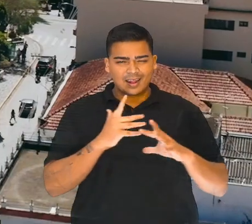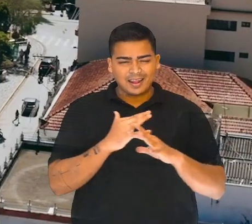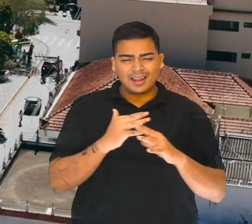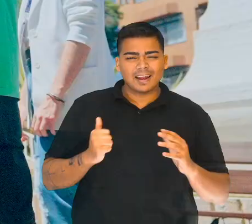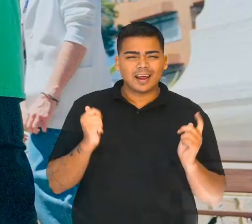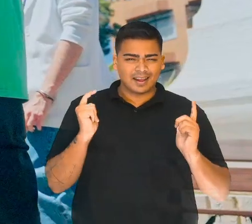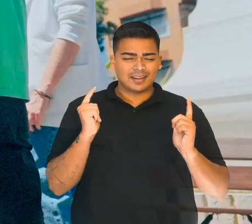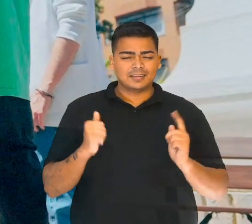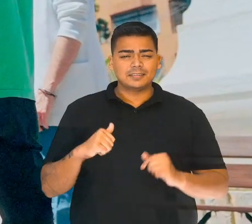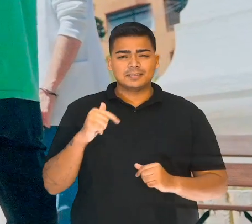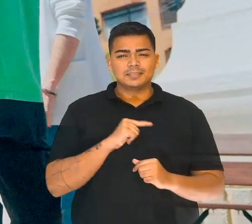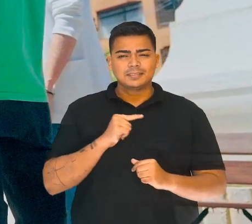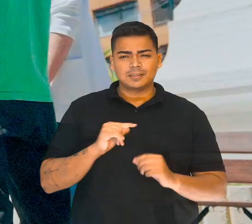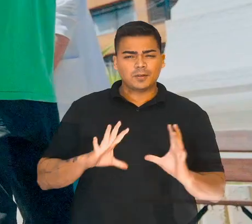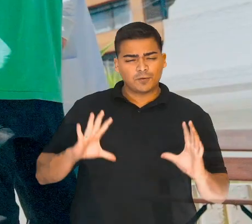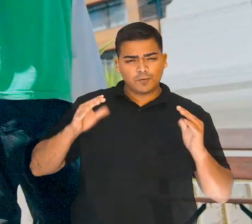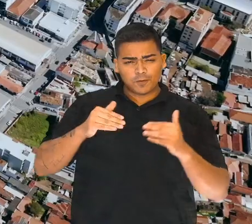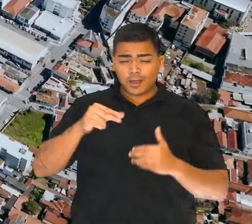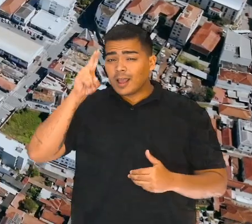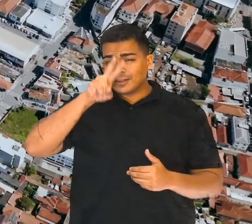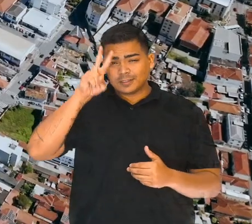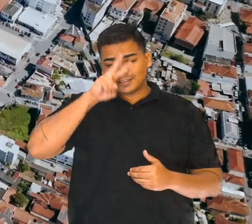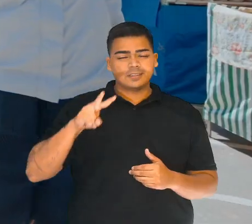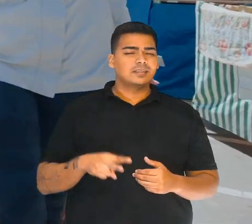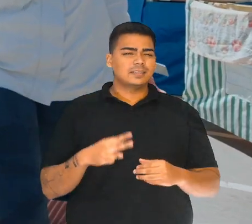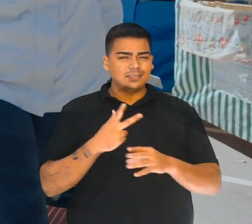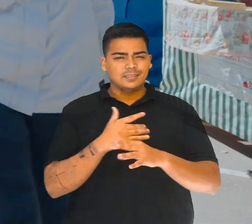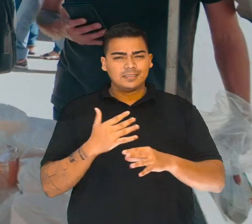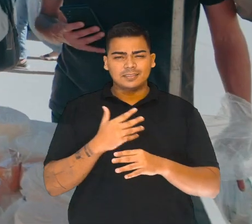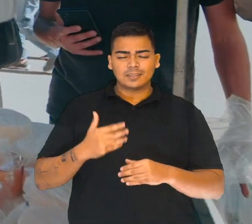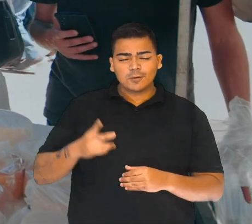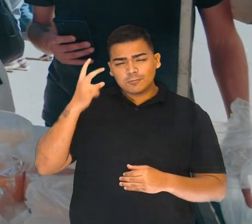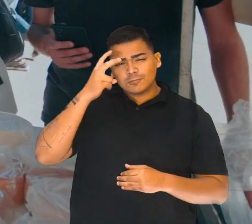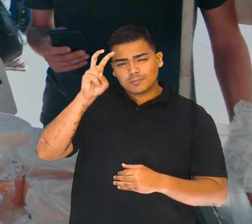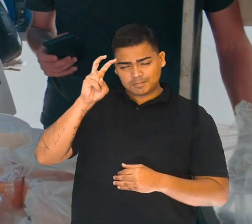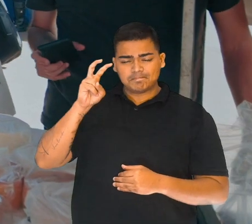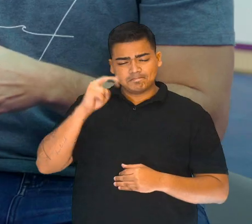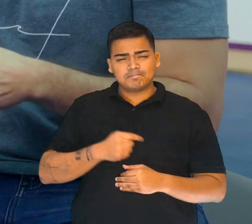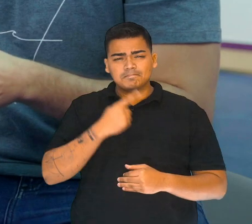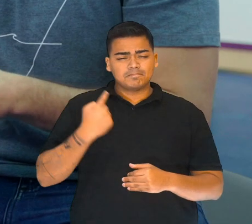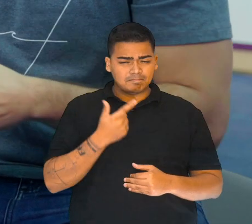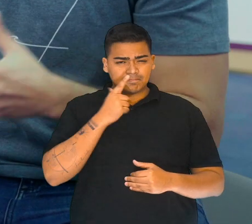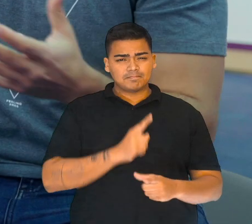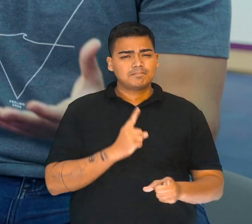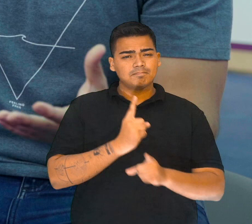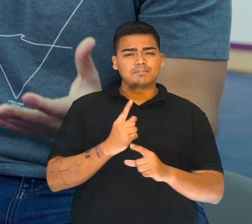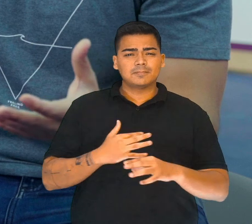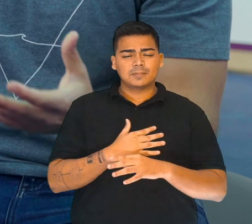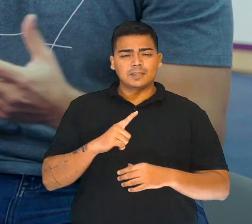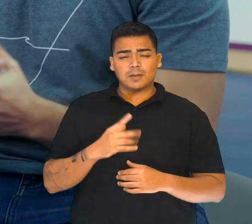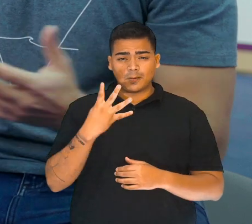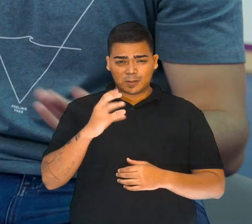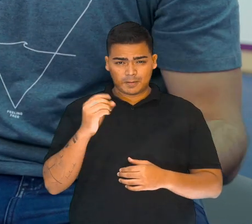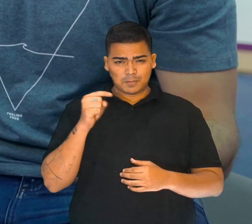do Sapucaí. O Hacktown, a essência dele vem primeiro da história da cidade, a narrativa da cidade. E aí, quando você encontra uma cidade